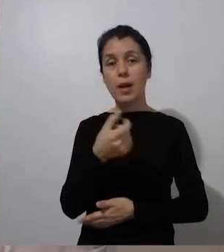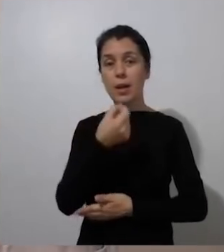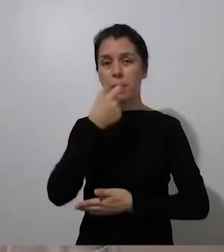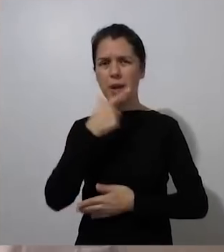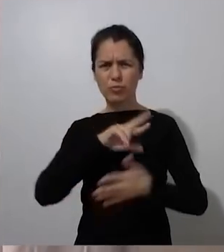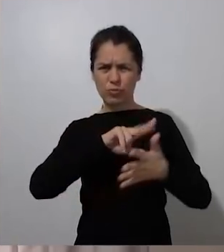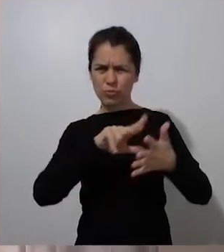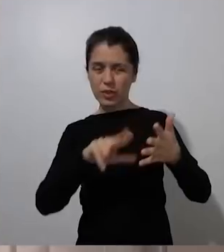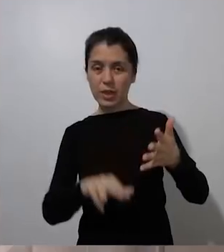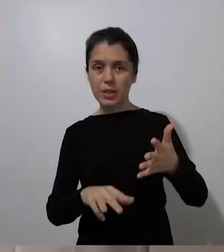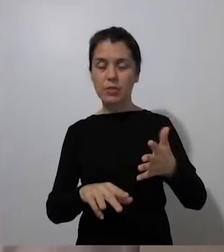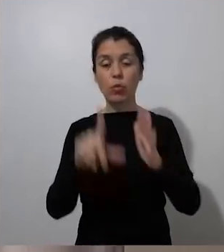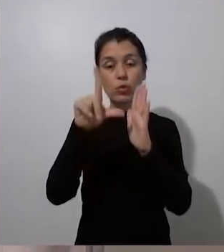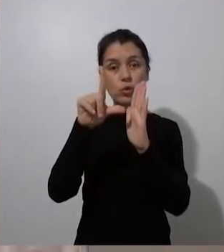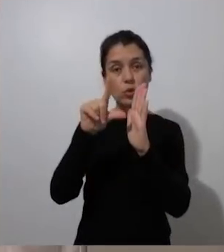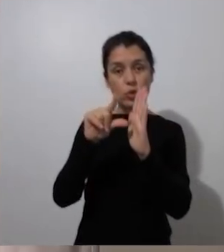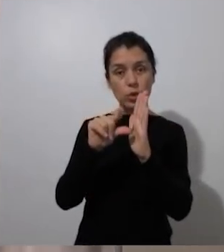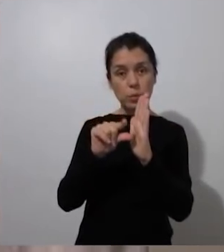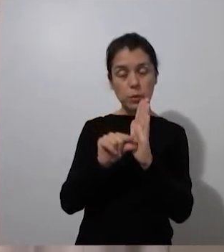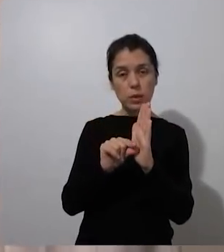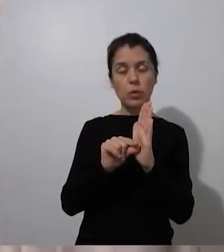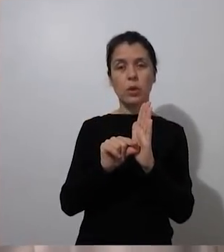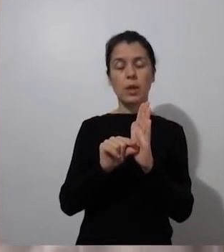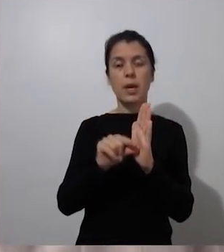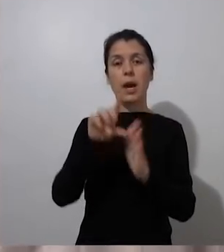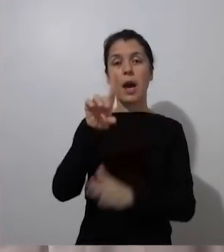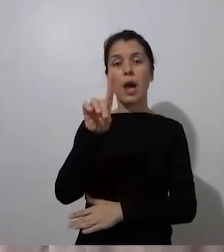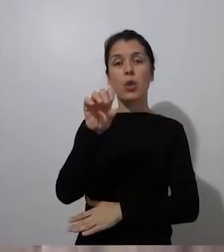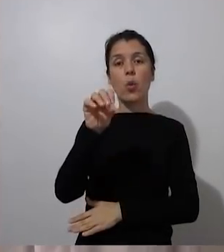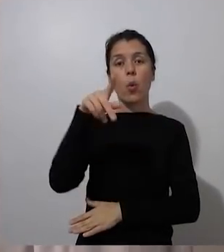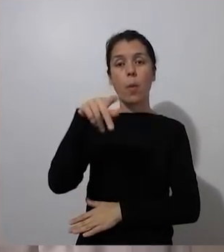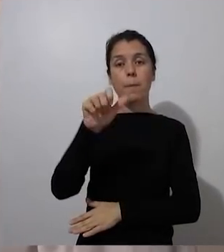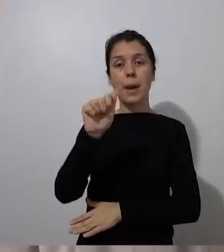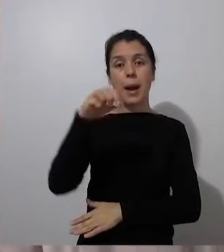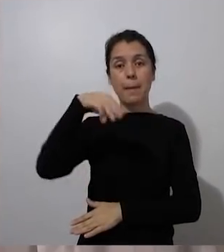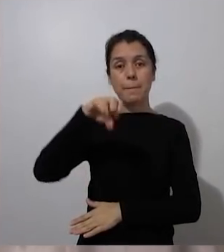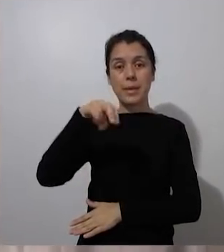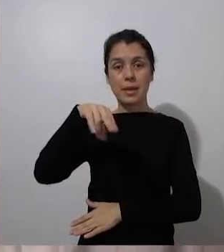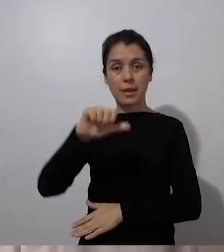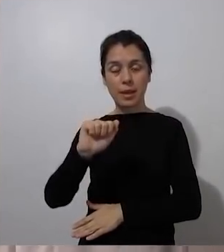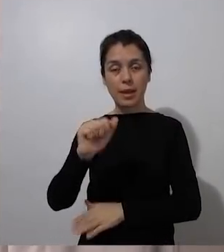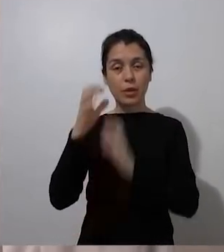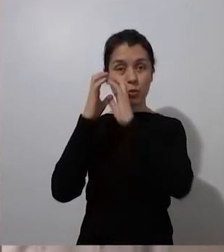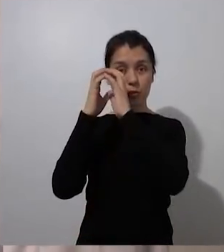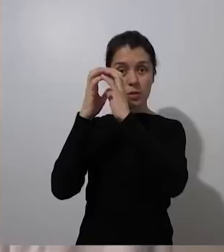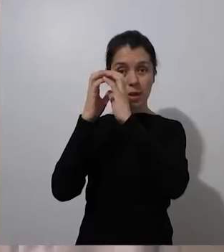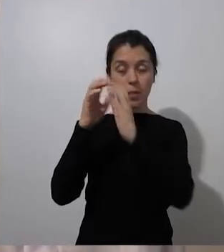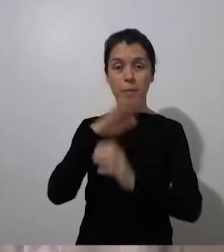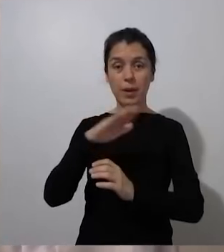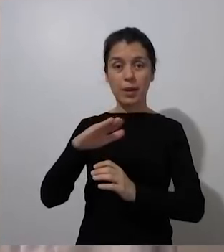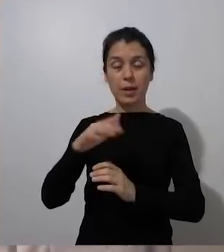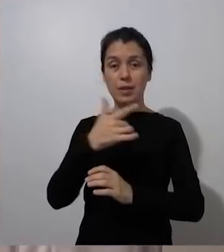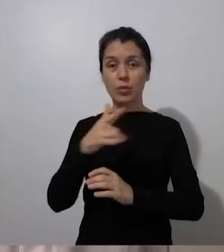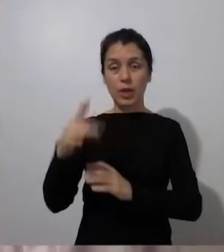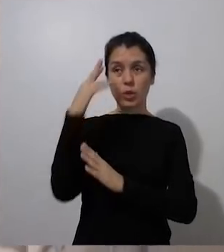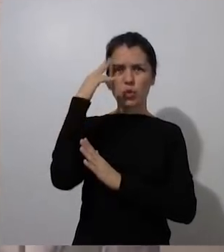remédios antipsicóticos vão tentar diminuir a quantidade de dopamina nessa área para que a criança então